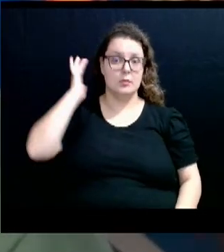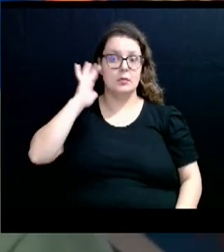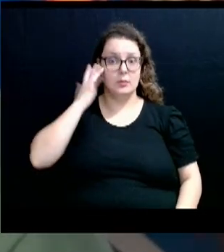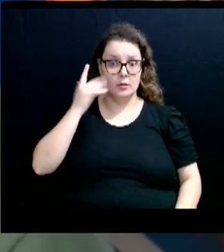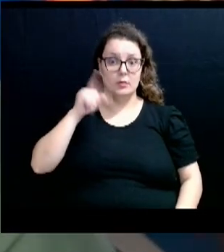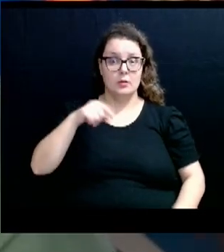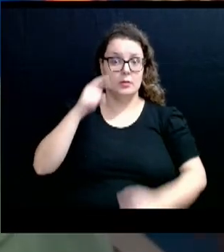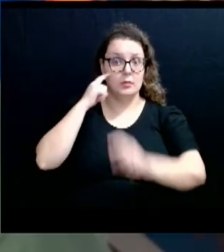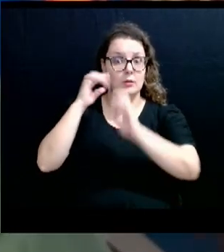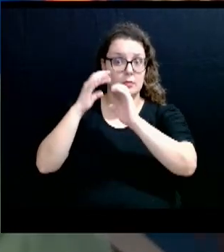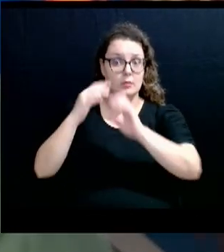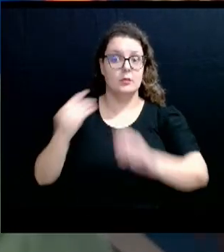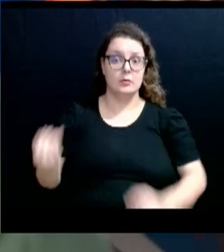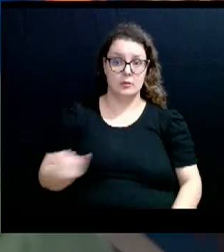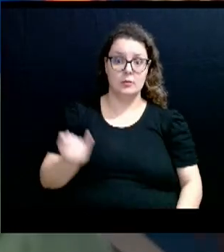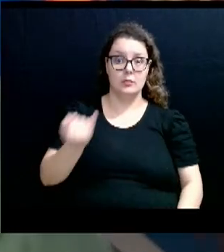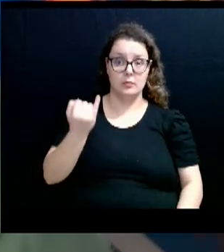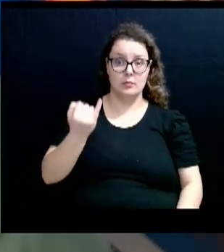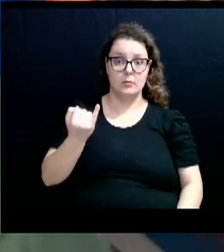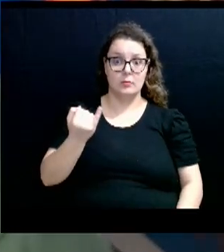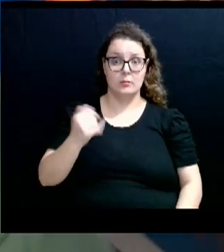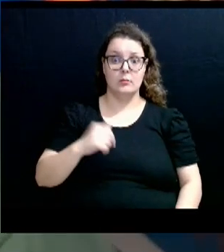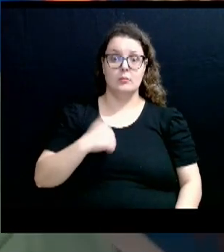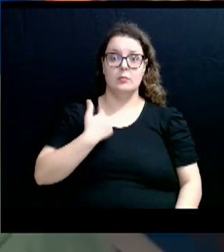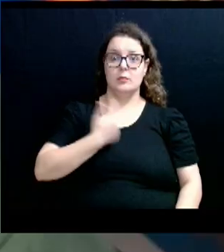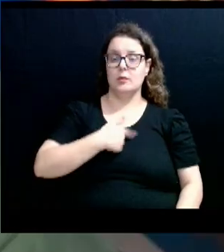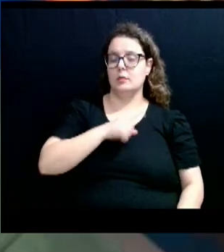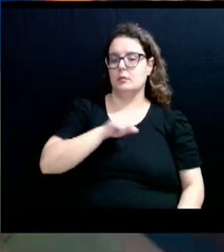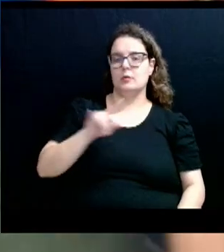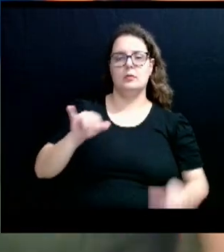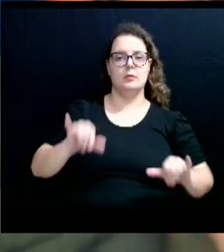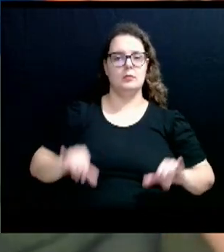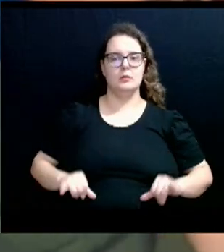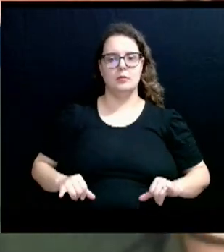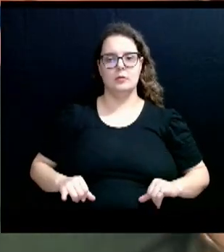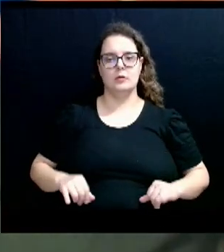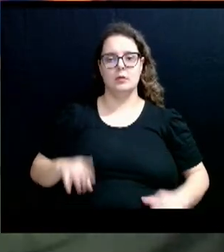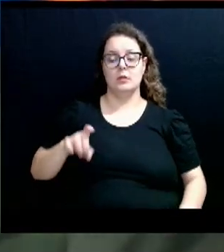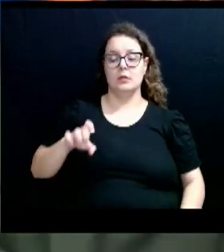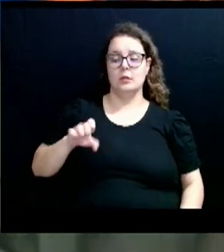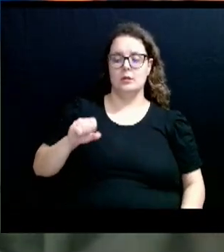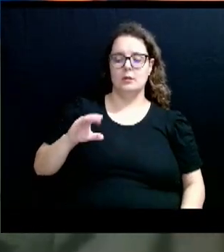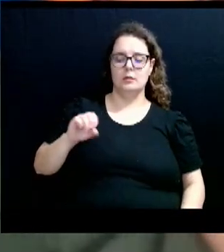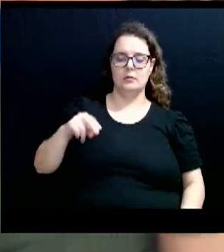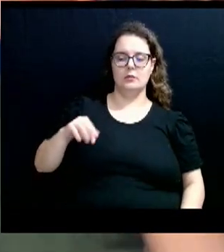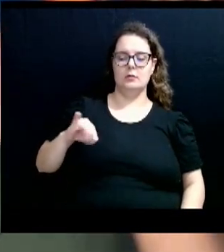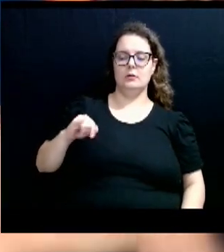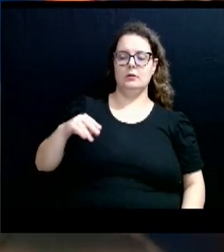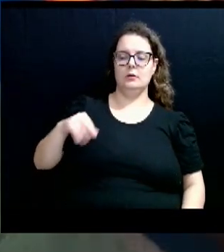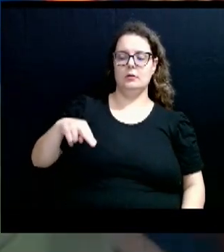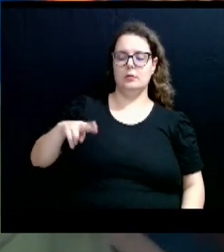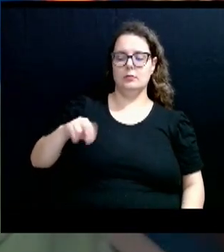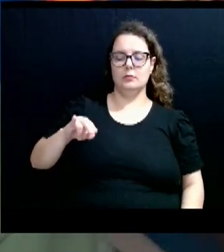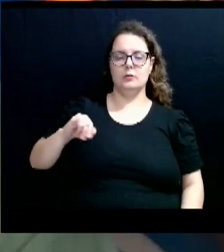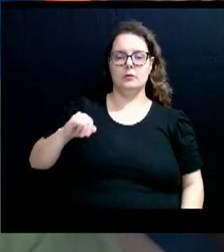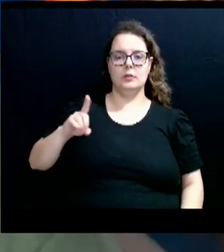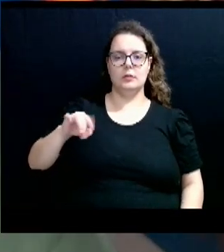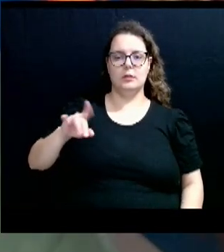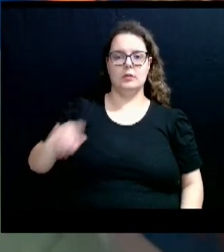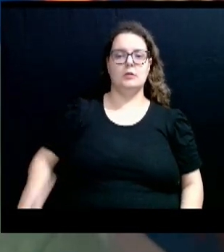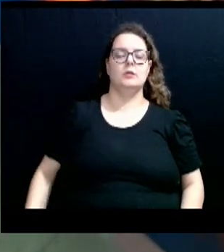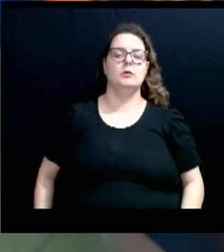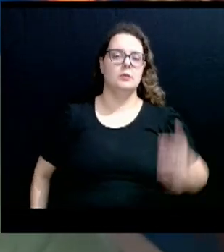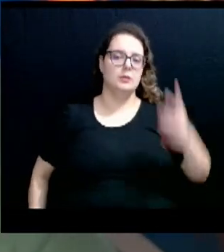bem importante para a gente não sofrer essa descontinuidade, para a nossa história ser fluida e o mais autêntica que a